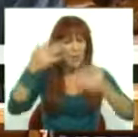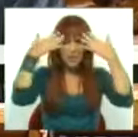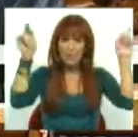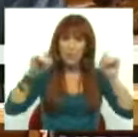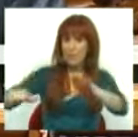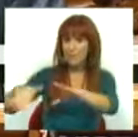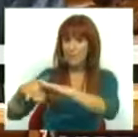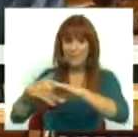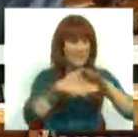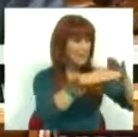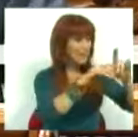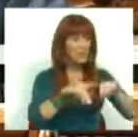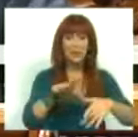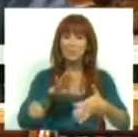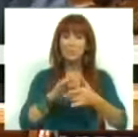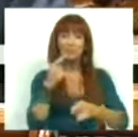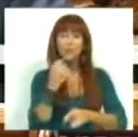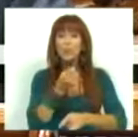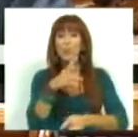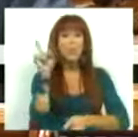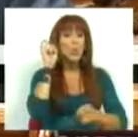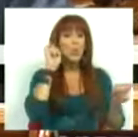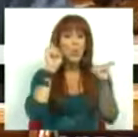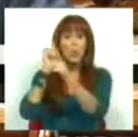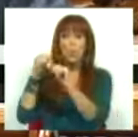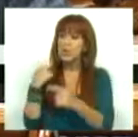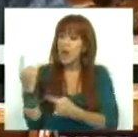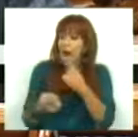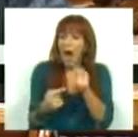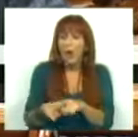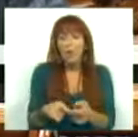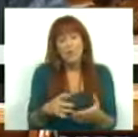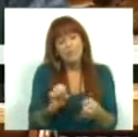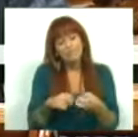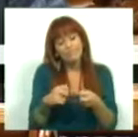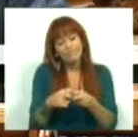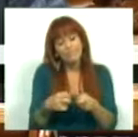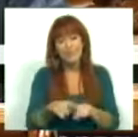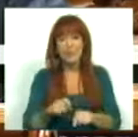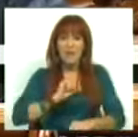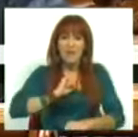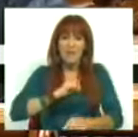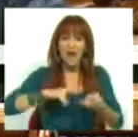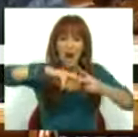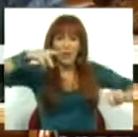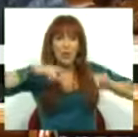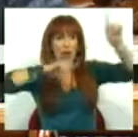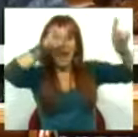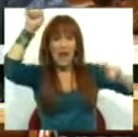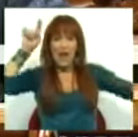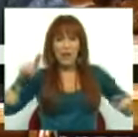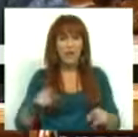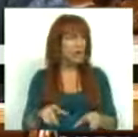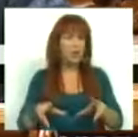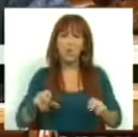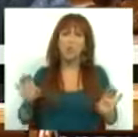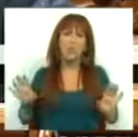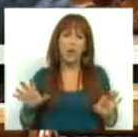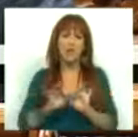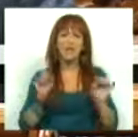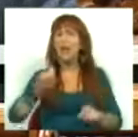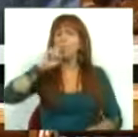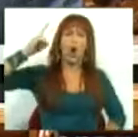democrática participada acerca das muitas virtudes e de algumas disfunções das nossas autarquias locais e nunca